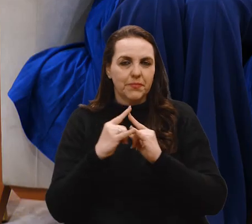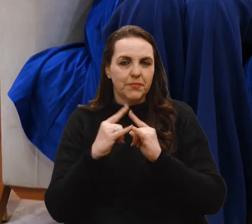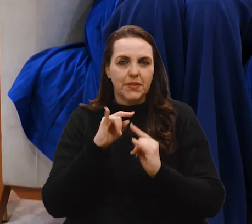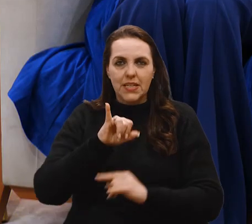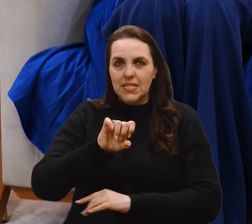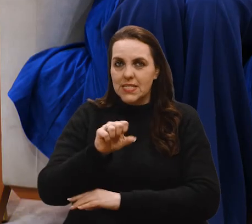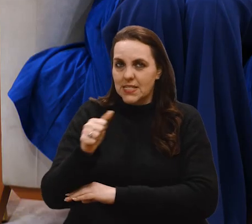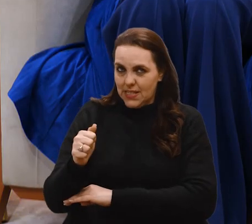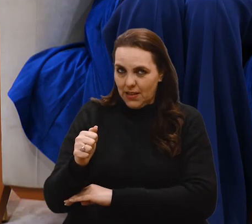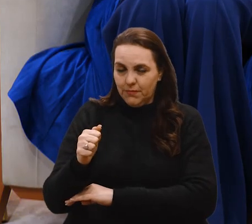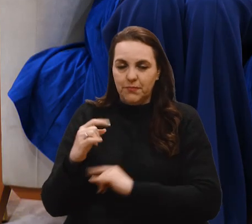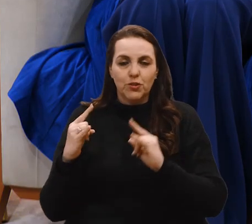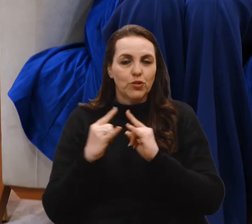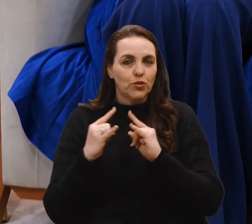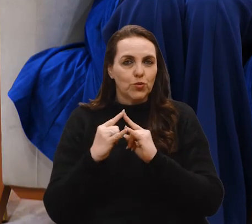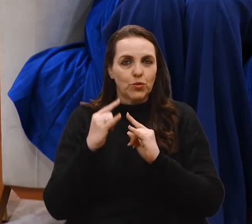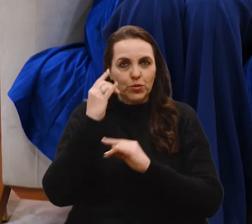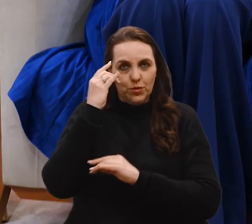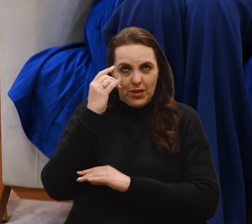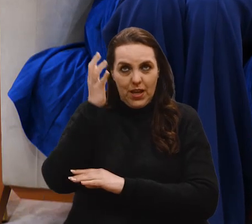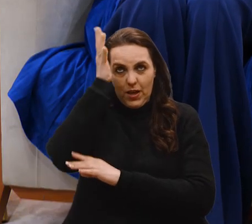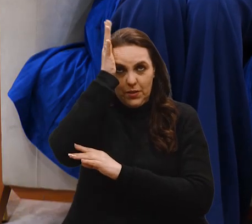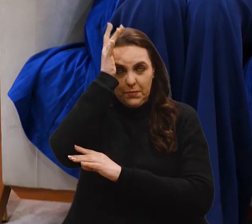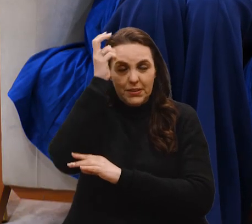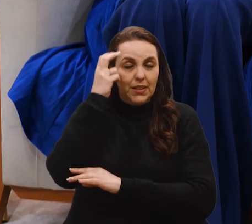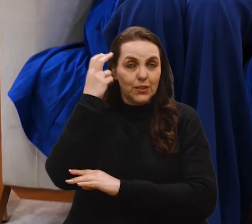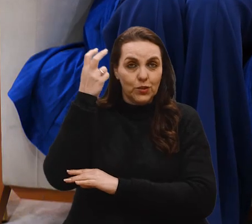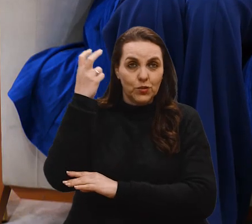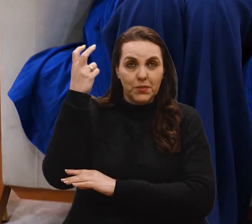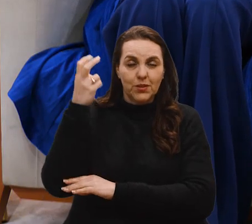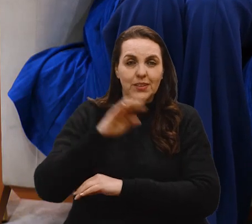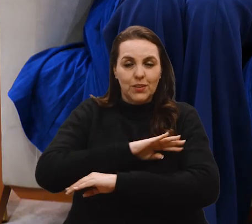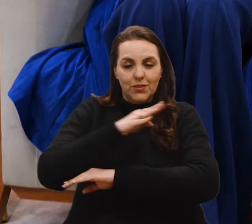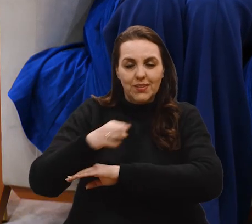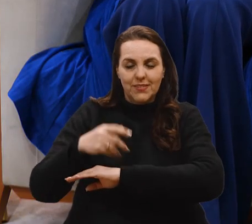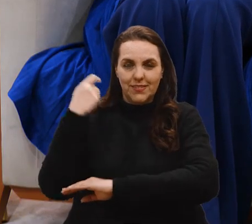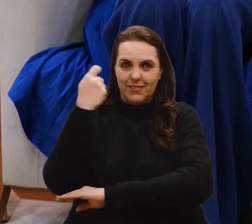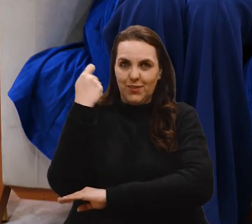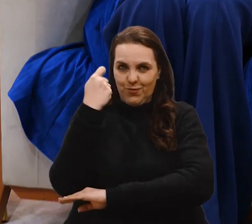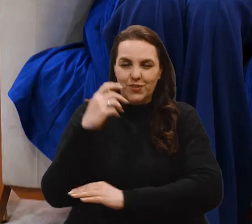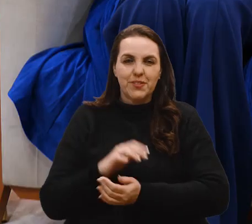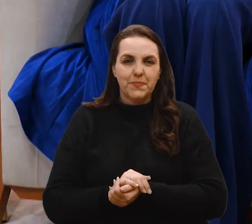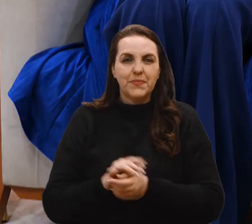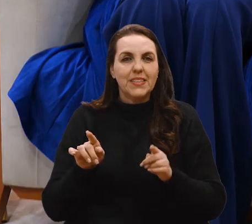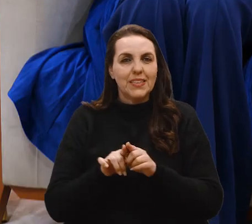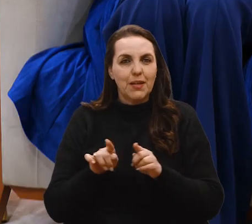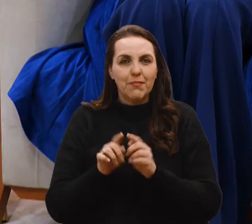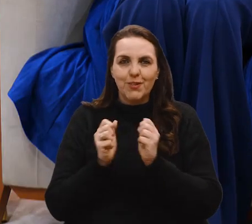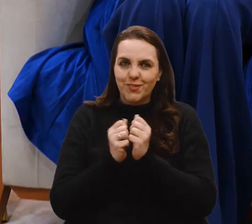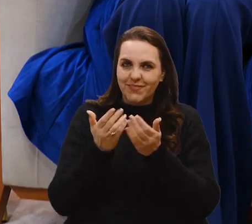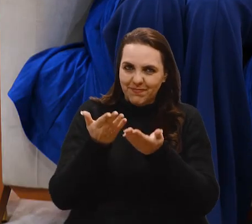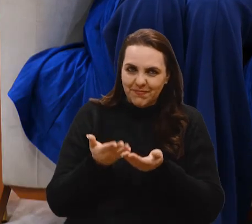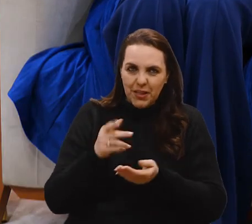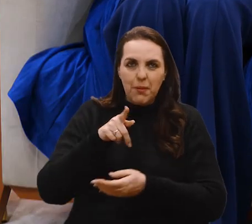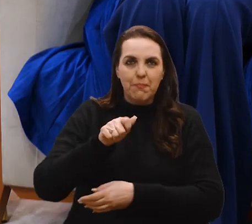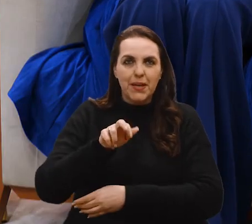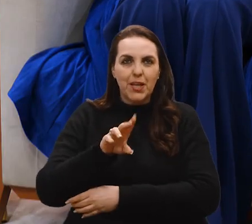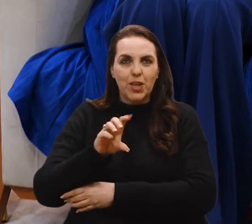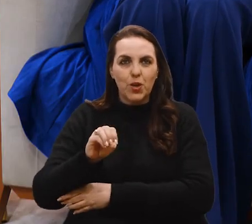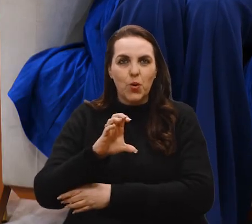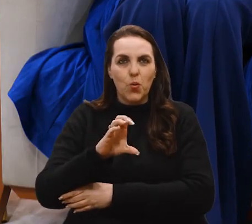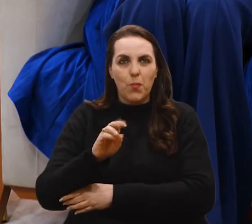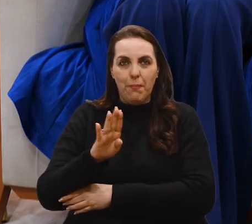o Instituto de Altas Habilidades e Superdotação aqui da Serra Gaúcha. Também comigo, o Pedro Eduardo